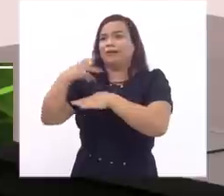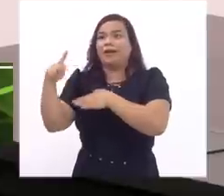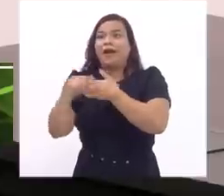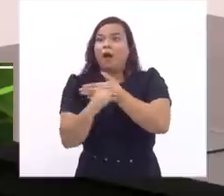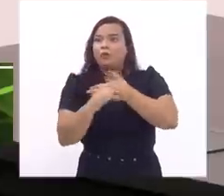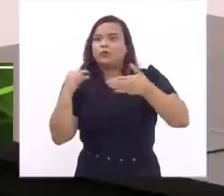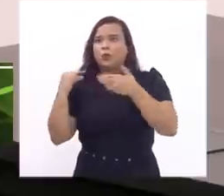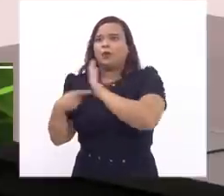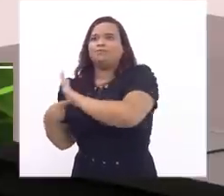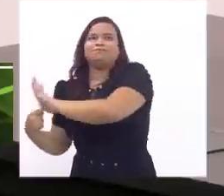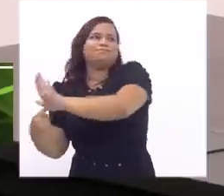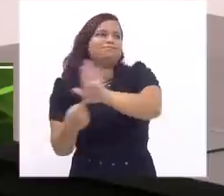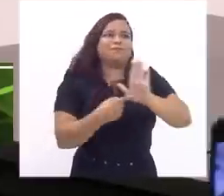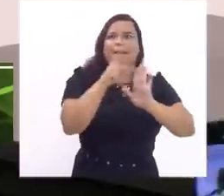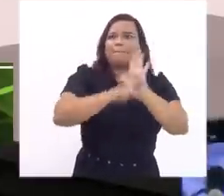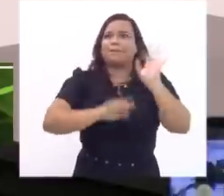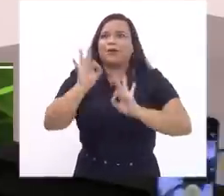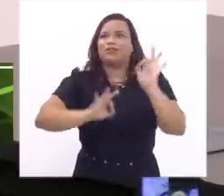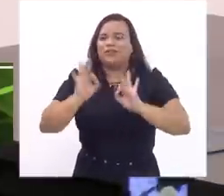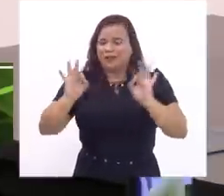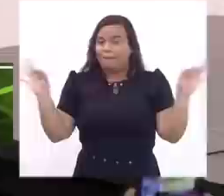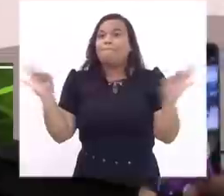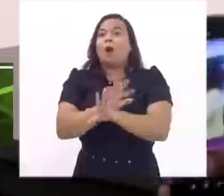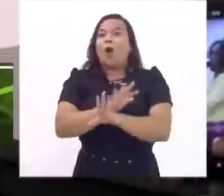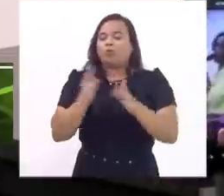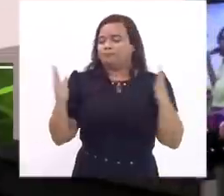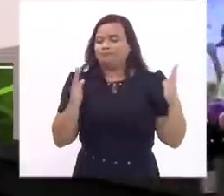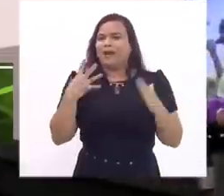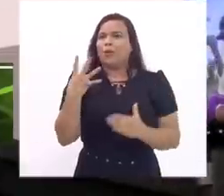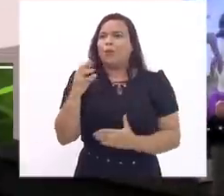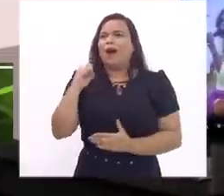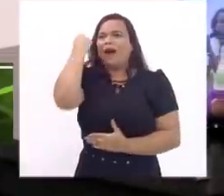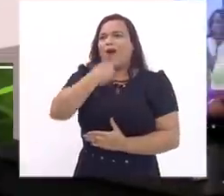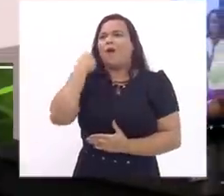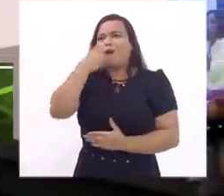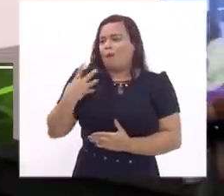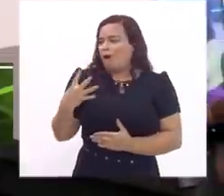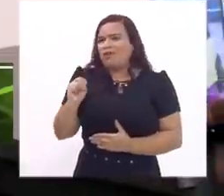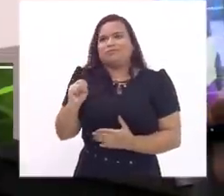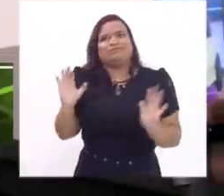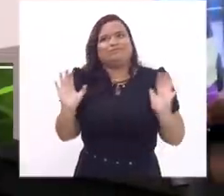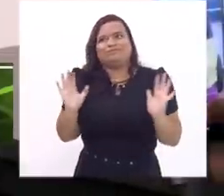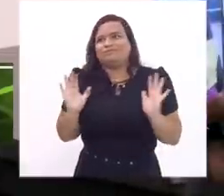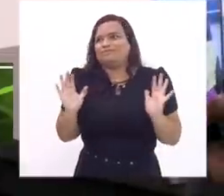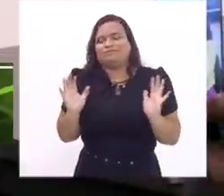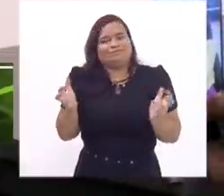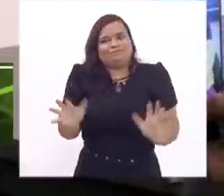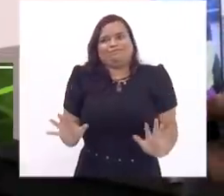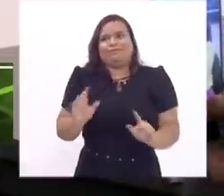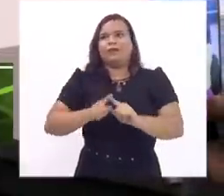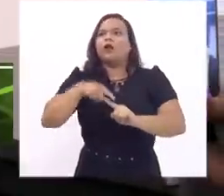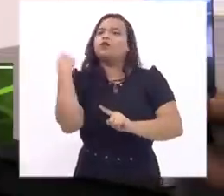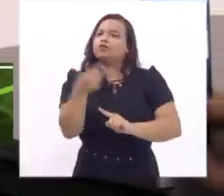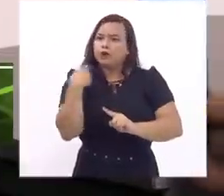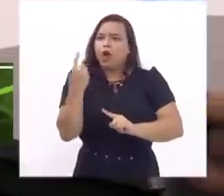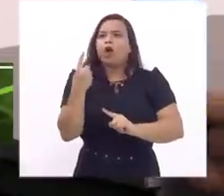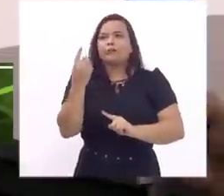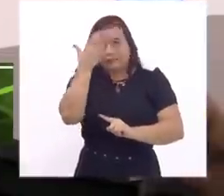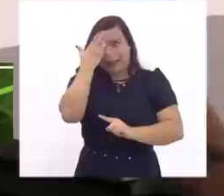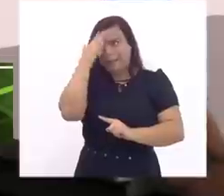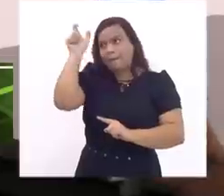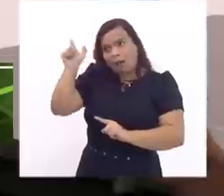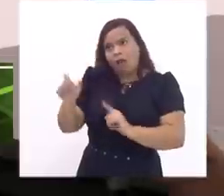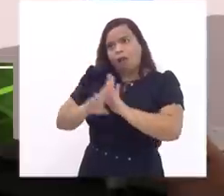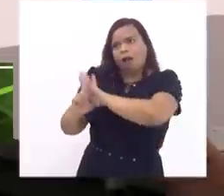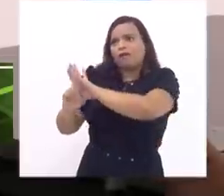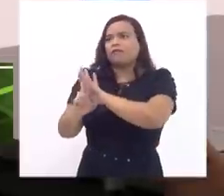um projeto em 48 horas. Porque, para nós, para a nossa base também, que nós nos referenciamos a ela, utilizar